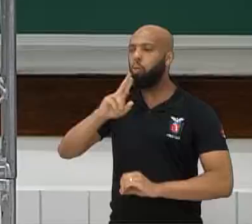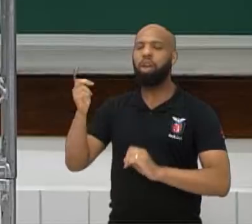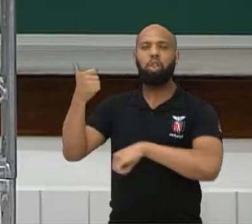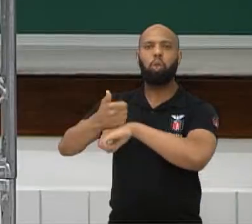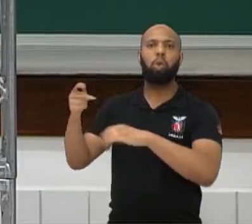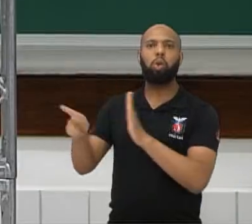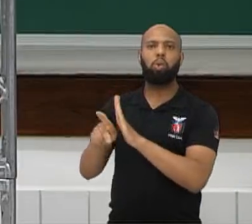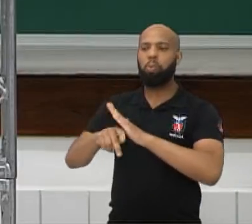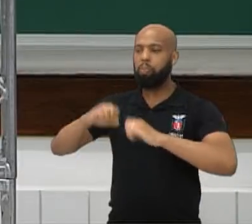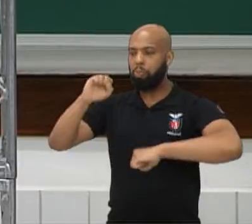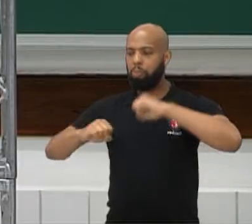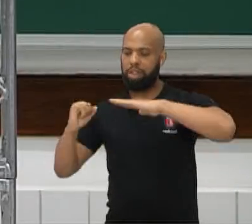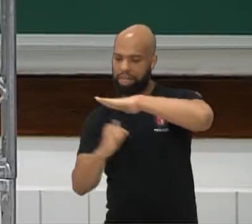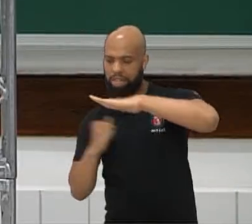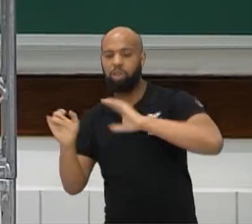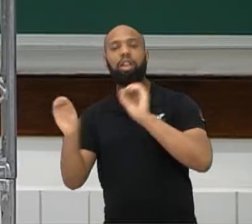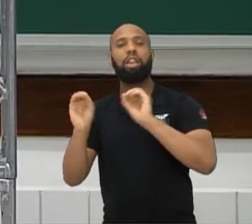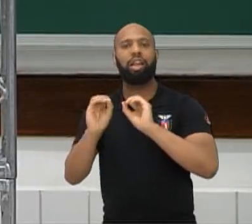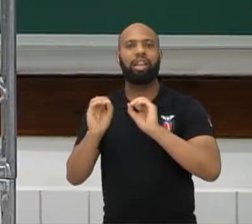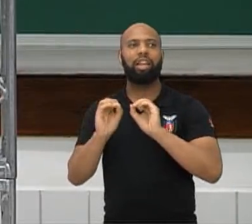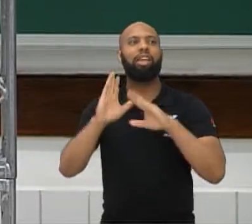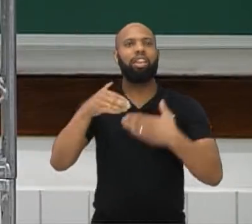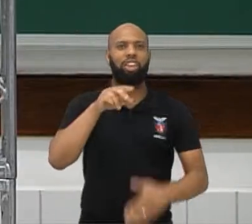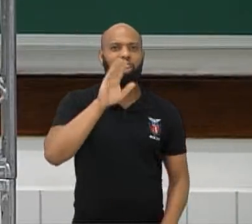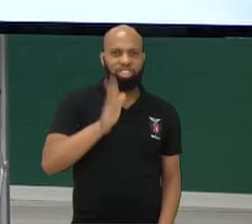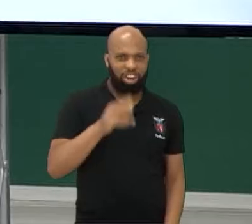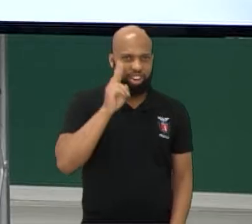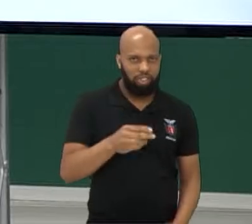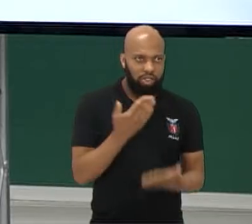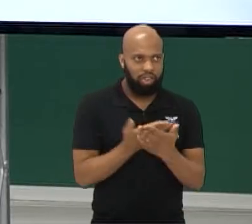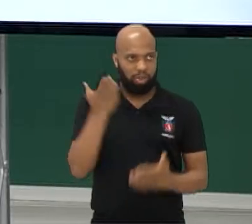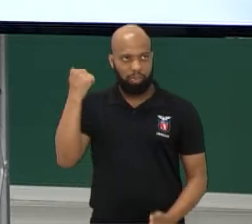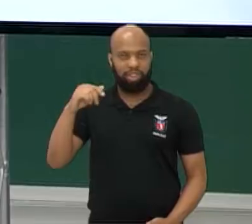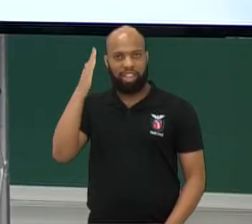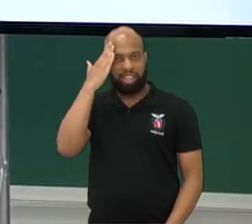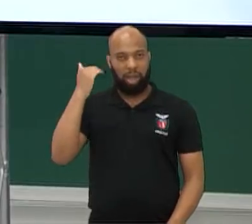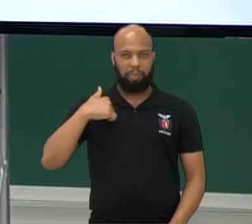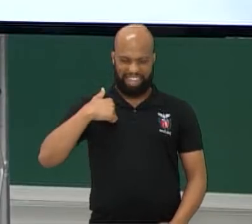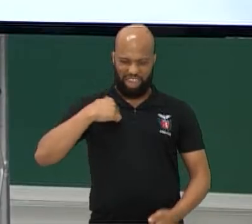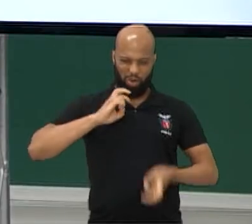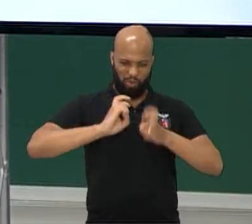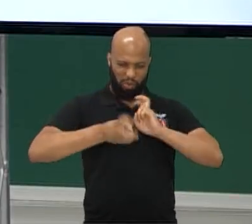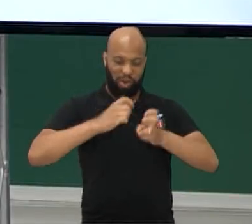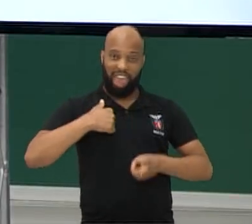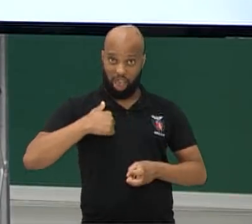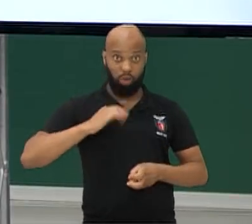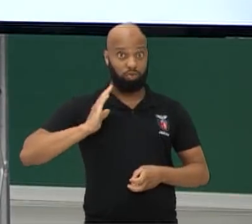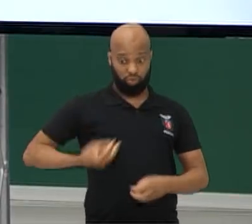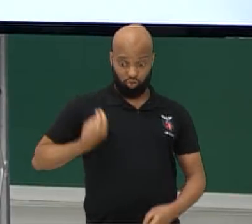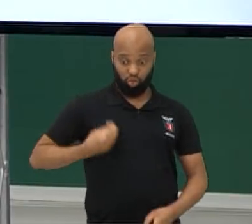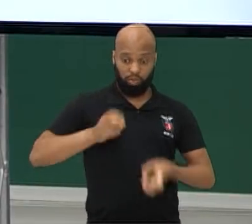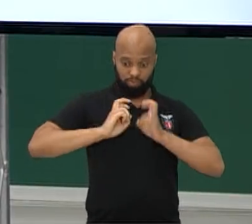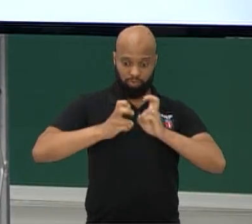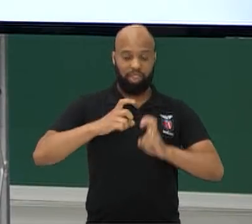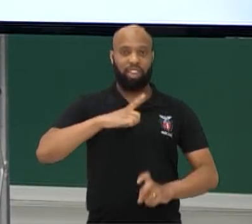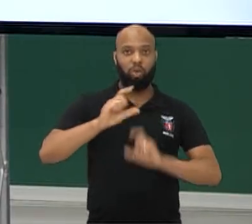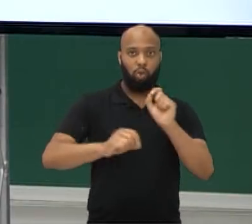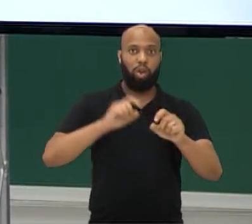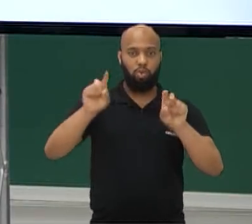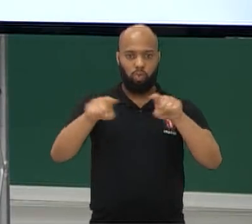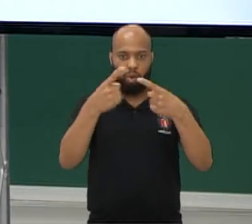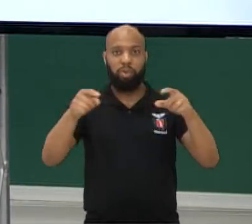das grandes indústrias. Então, quem já viu as outras aulas sabe que eu sou capoeirista, a gente tem uma música que fala assim, lá no